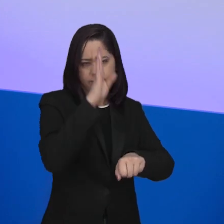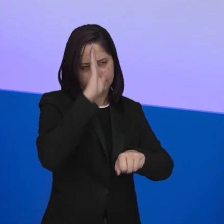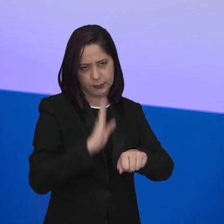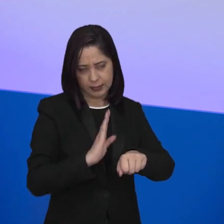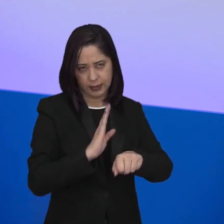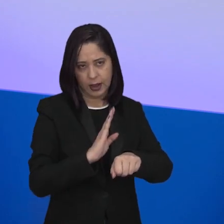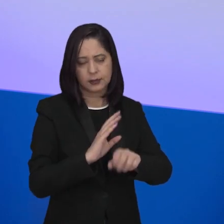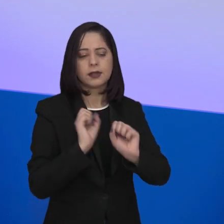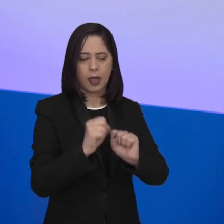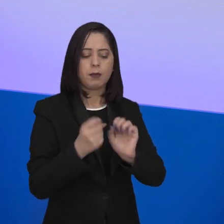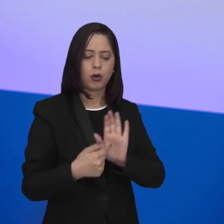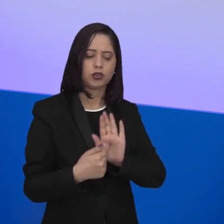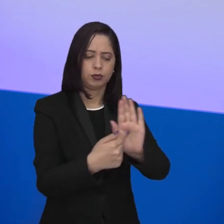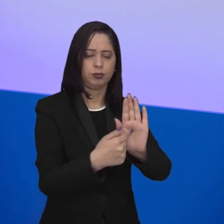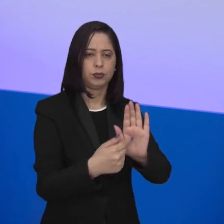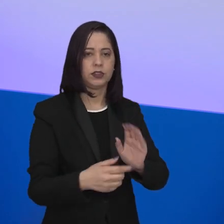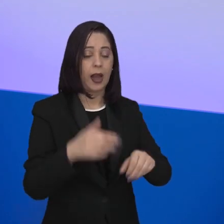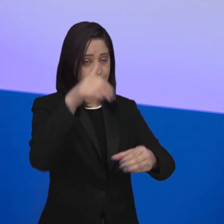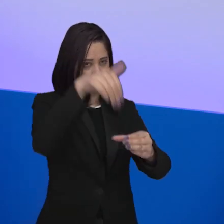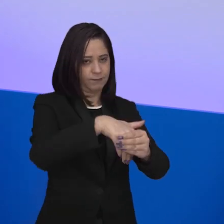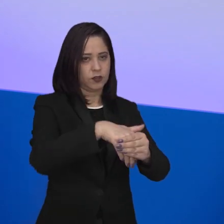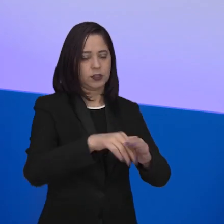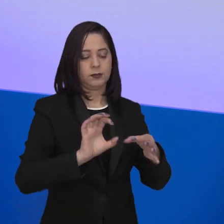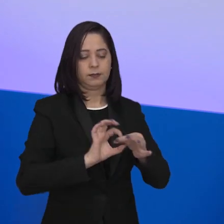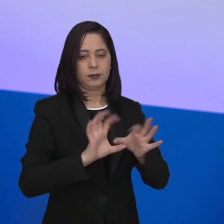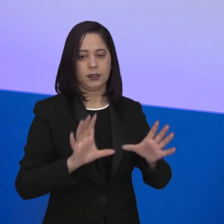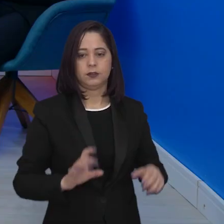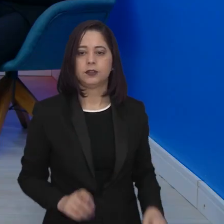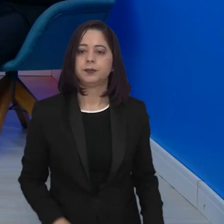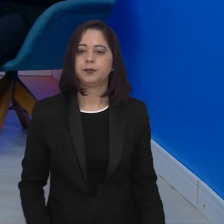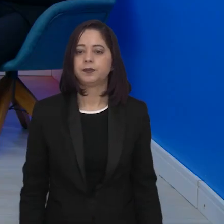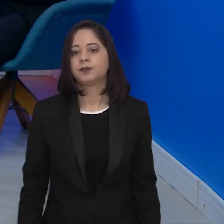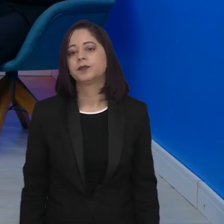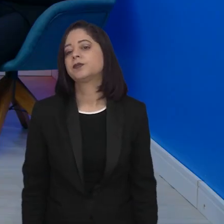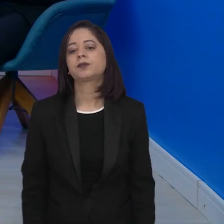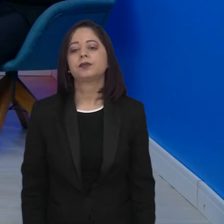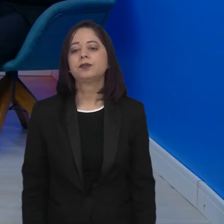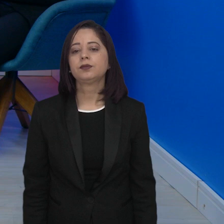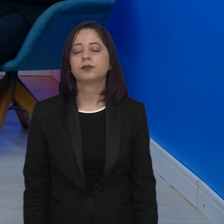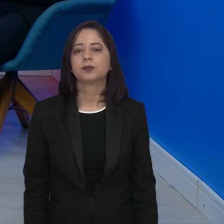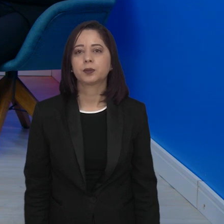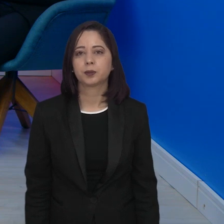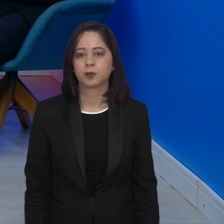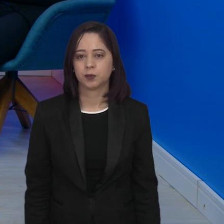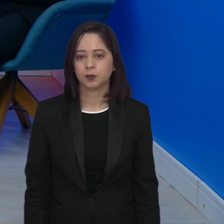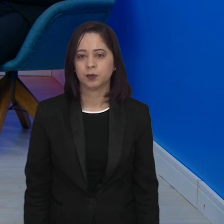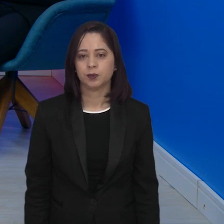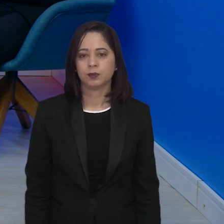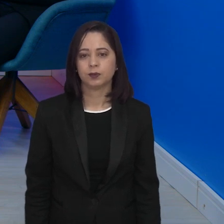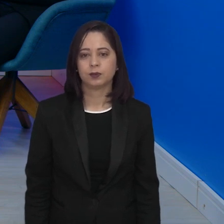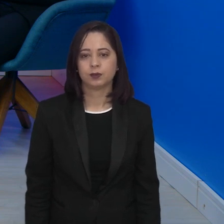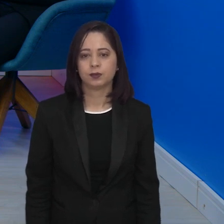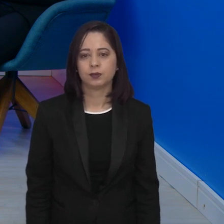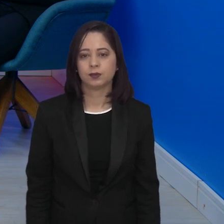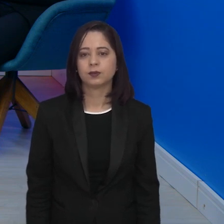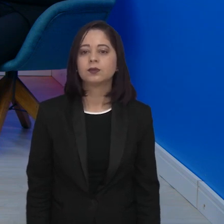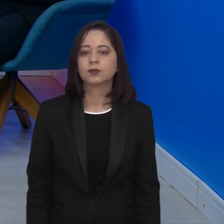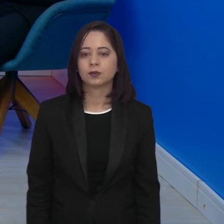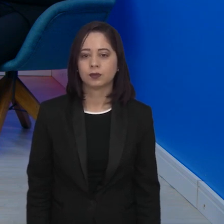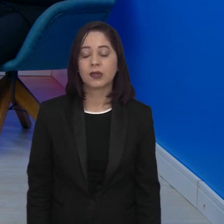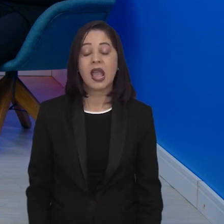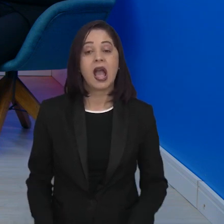consegue chegar e exercer a cidadania no seu local de votação. E, Marcos, ainda nessa questão das